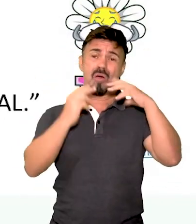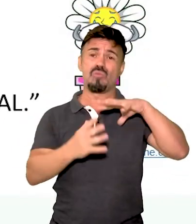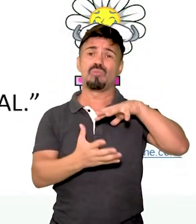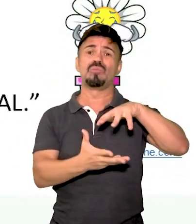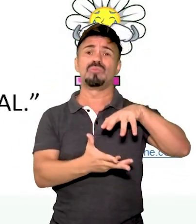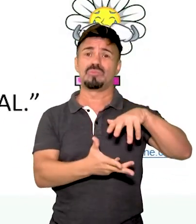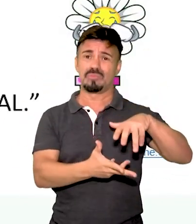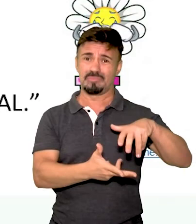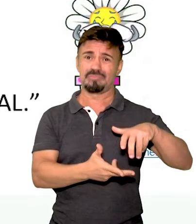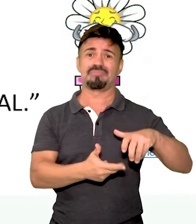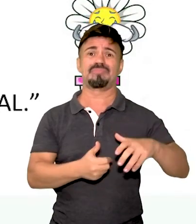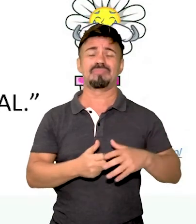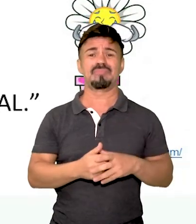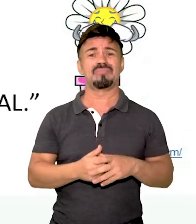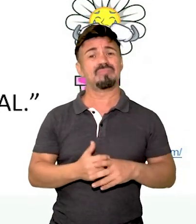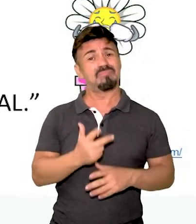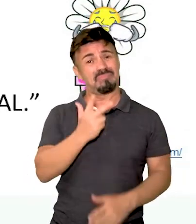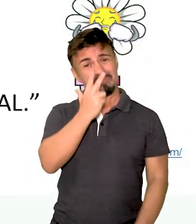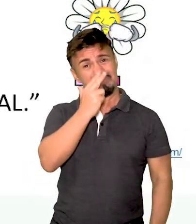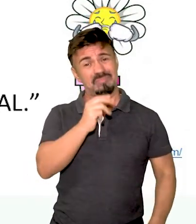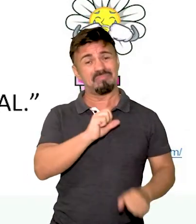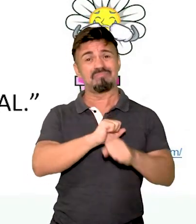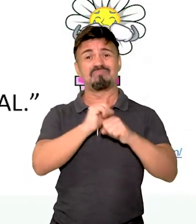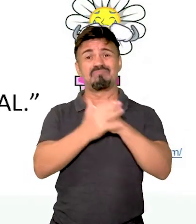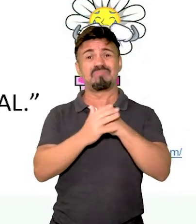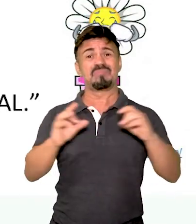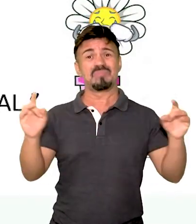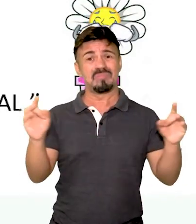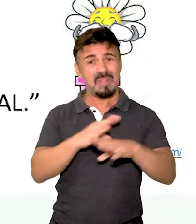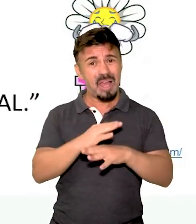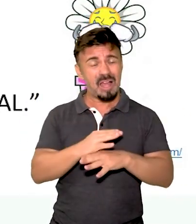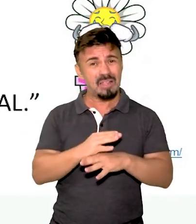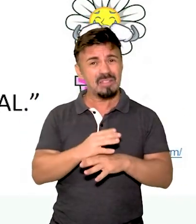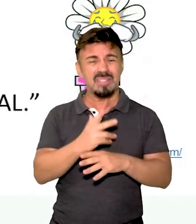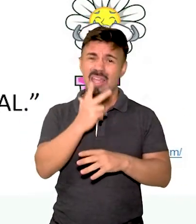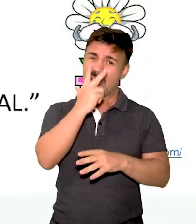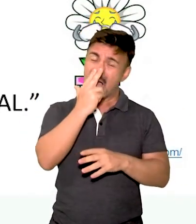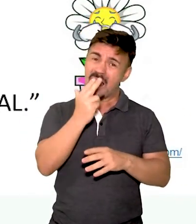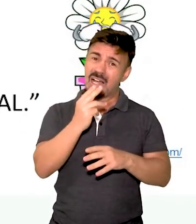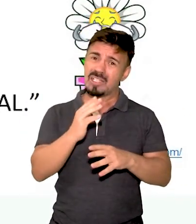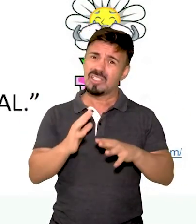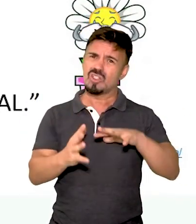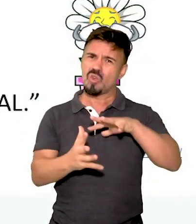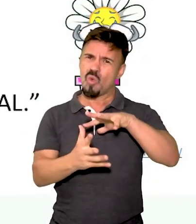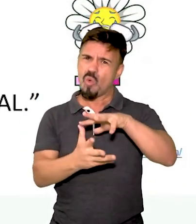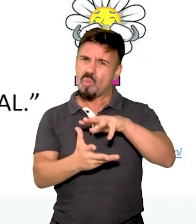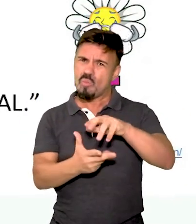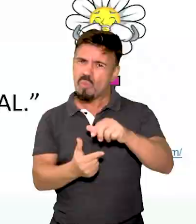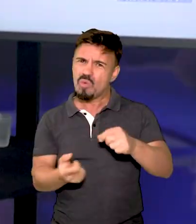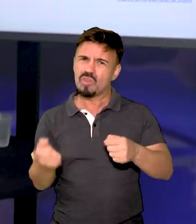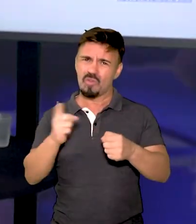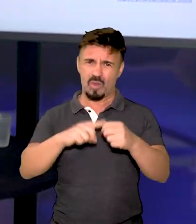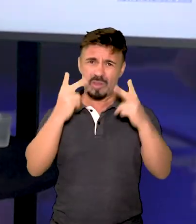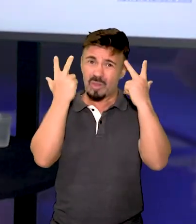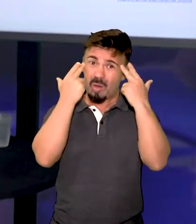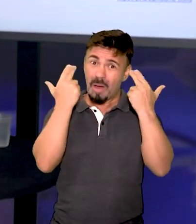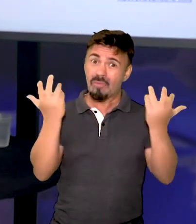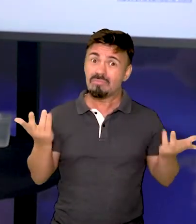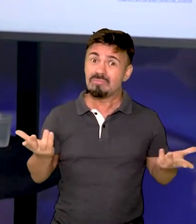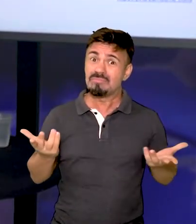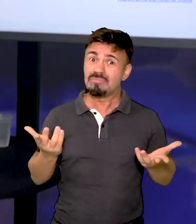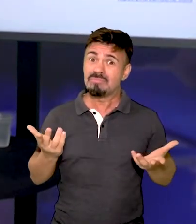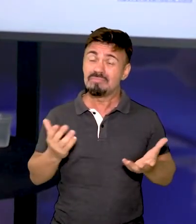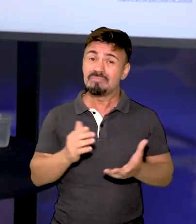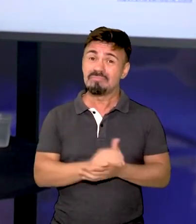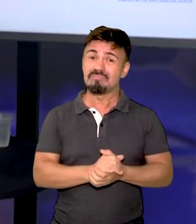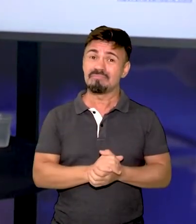que depois dessa pandemia, será que o mundo voltará ao normal? Essa é a pergunta de todos. A mesma coisa